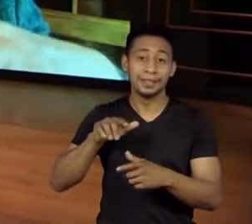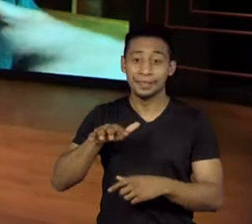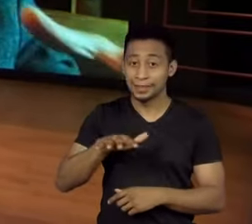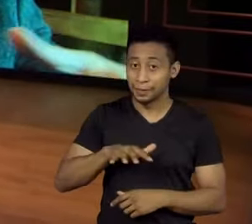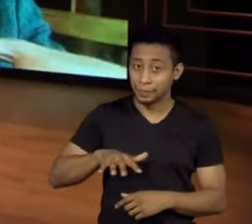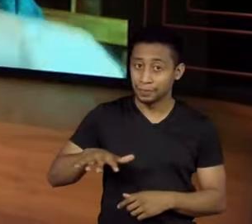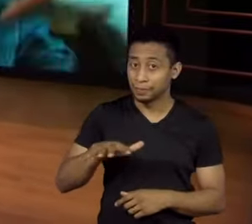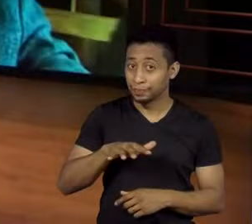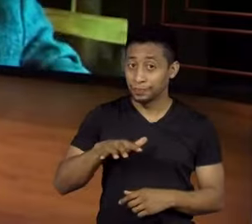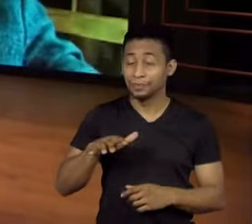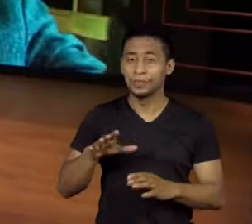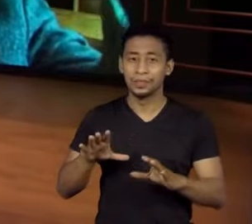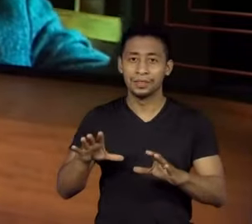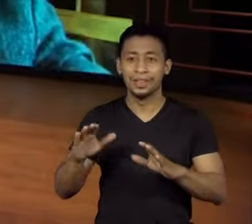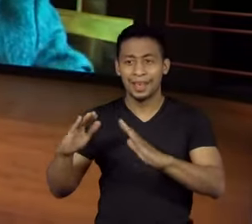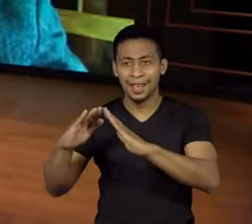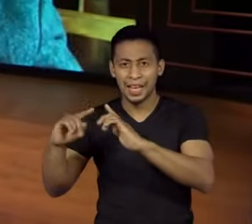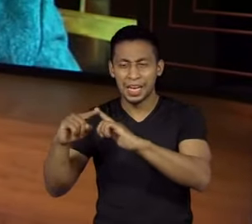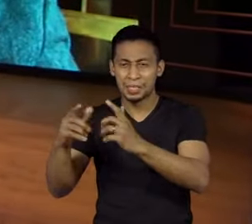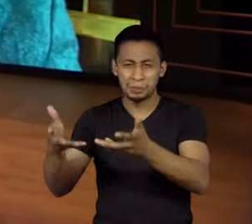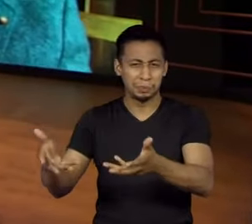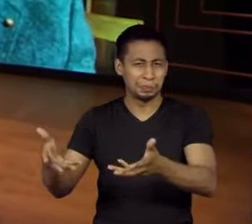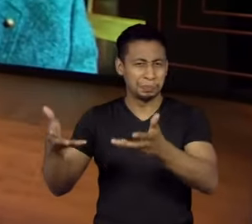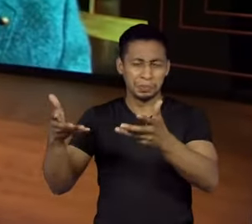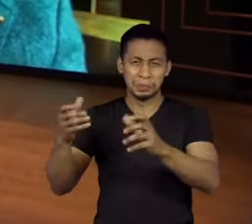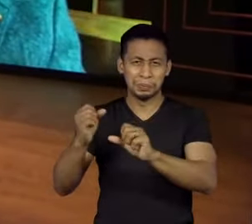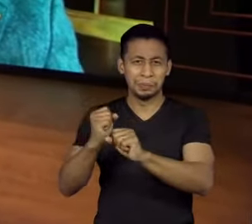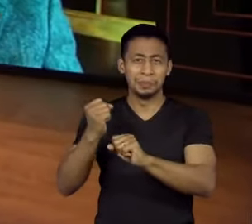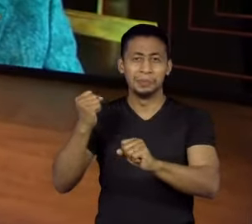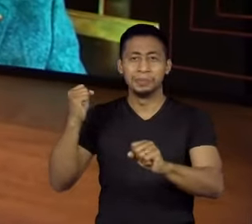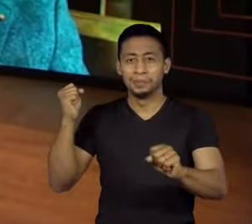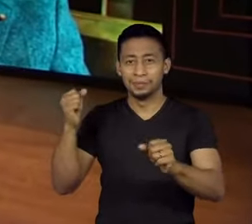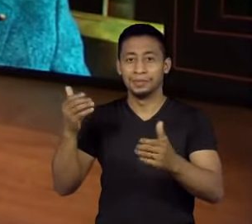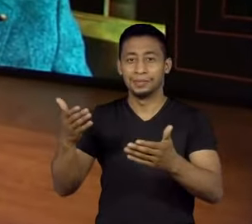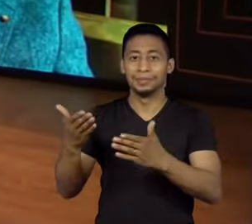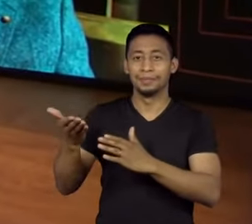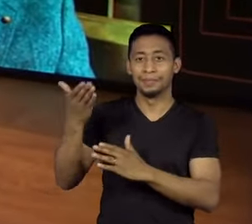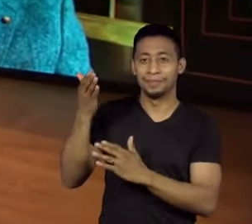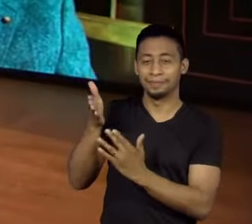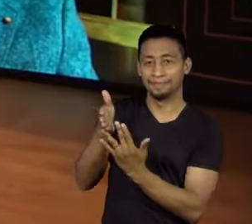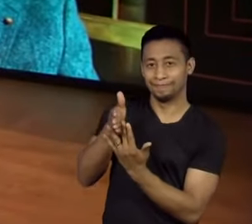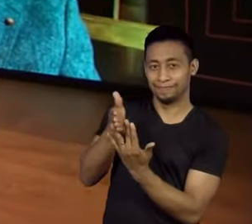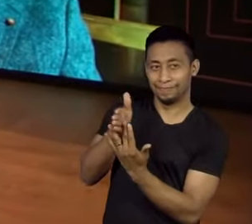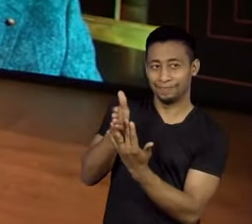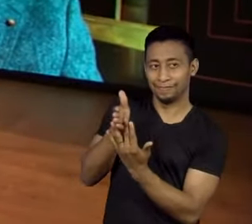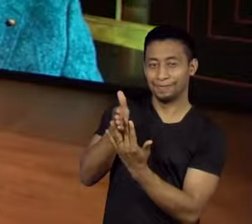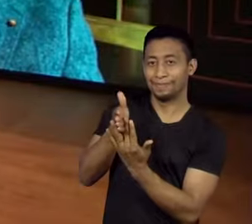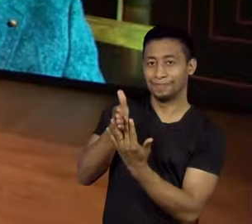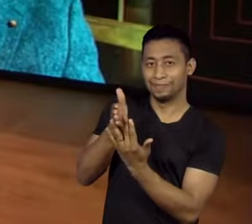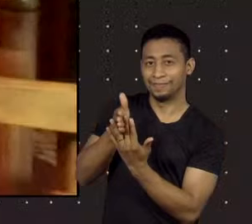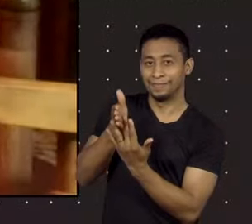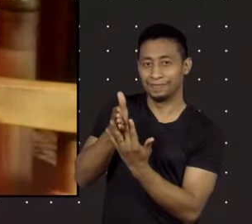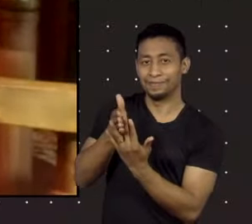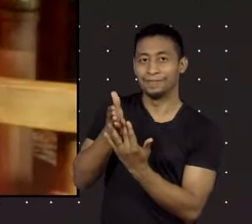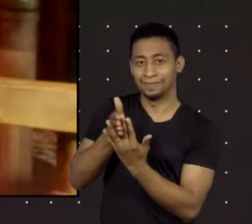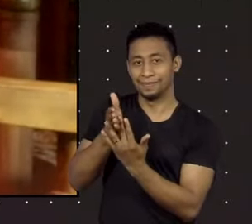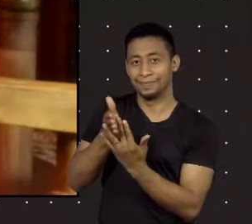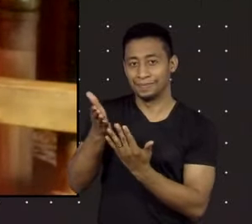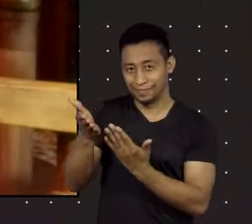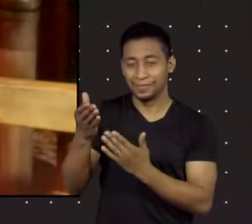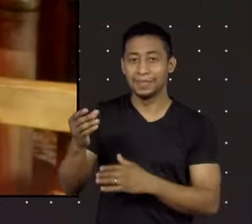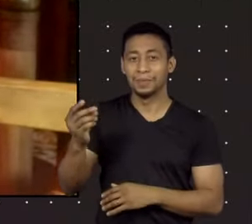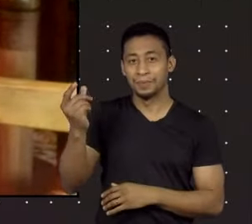se concentram aquelas igrejas maravilhosas do período barroco das artes plásticas mineiras, né? Meados do